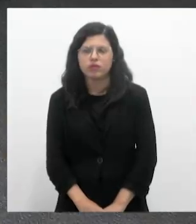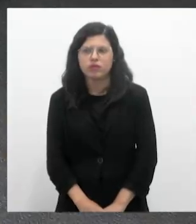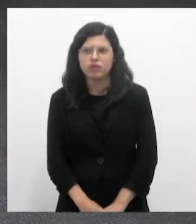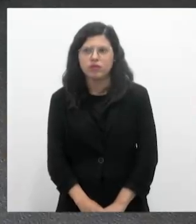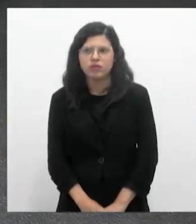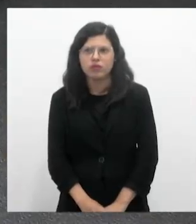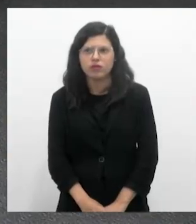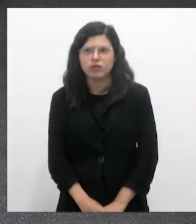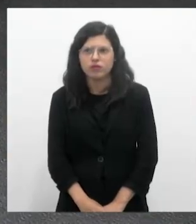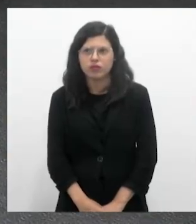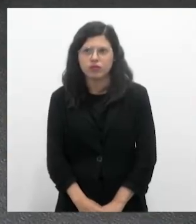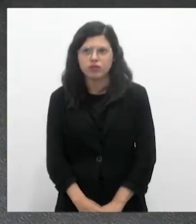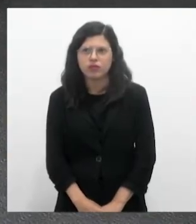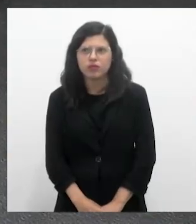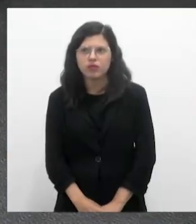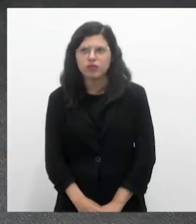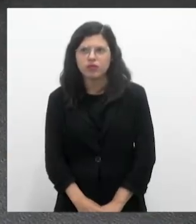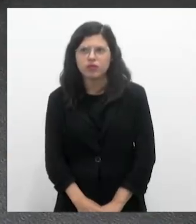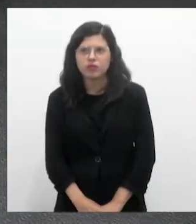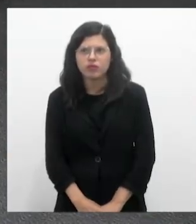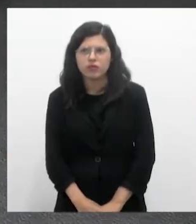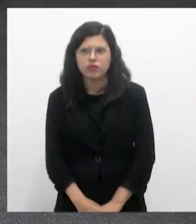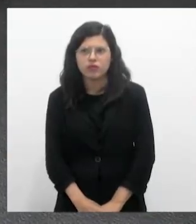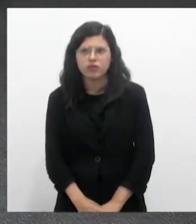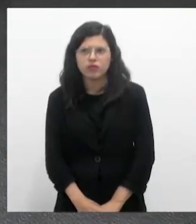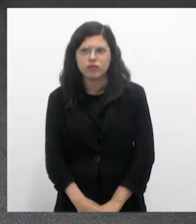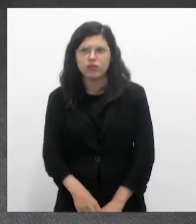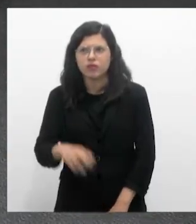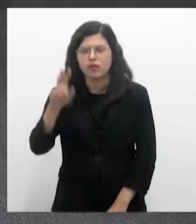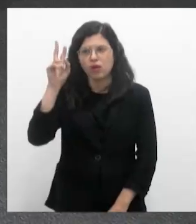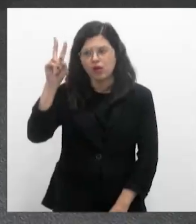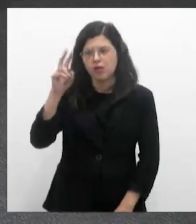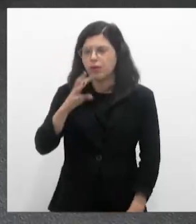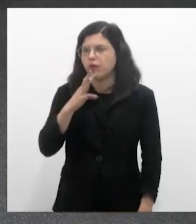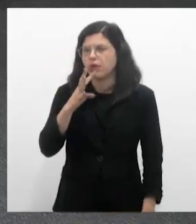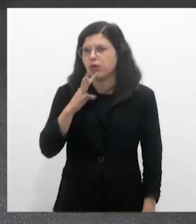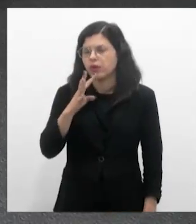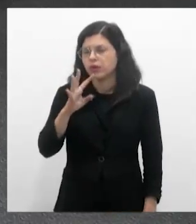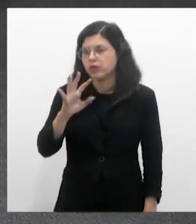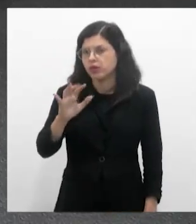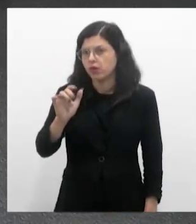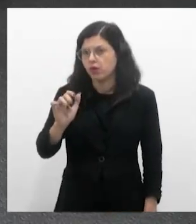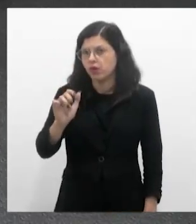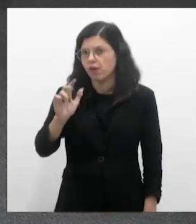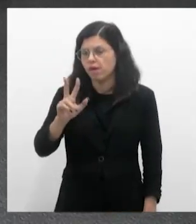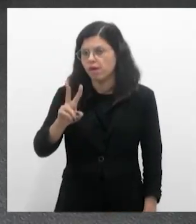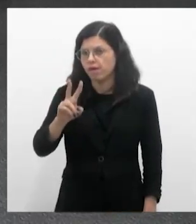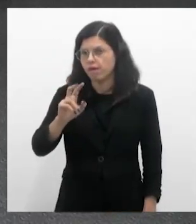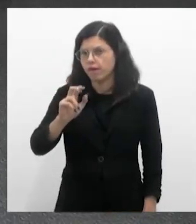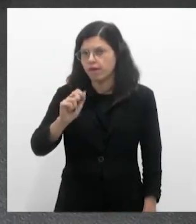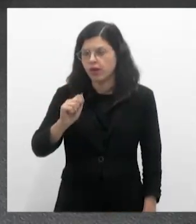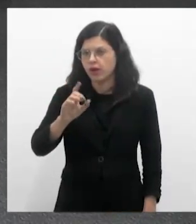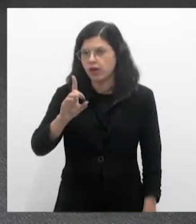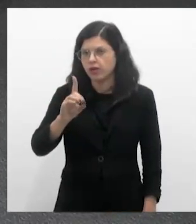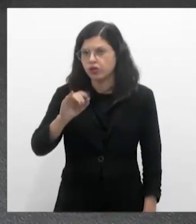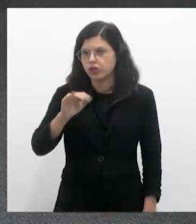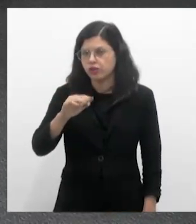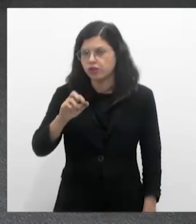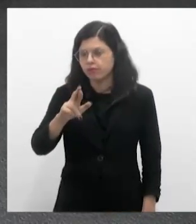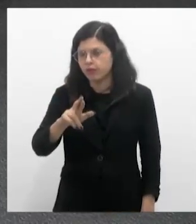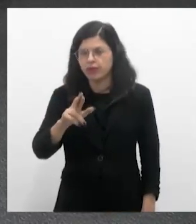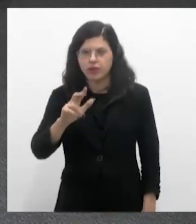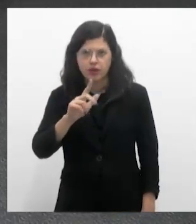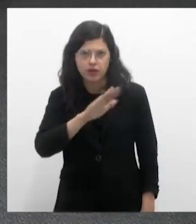eu me lembro da primeira vez que conheci o Vladimir Garotinho, ainda no seu primeiro mandato como deputado federal